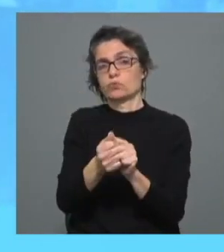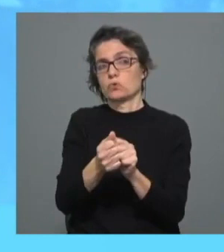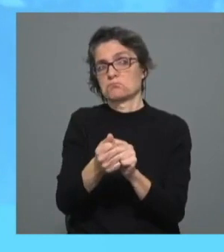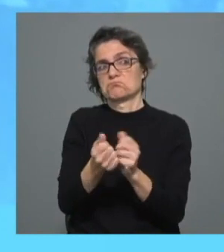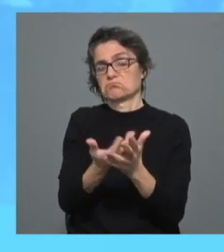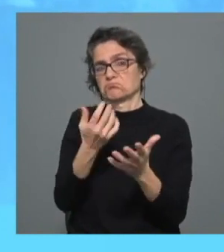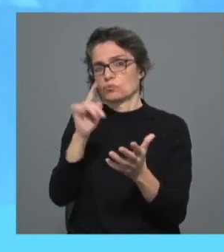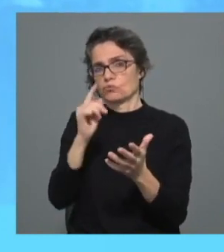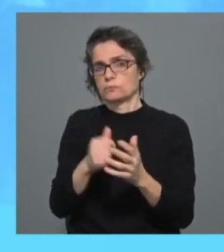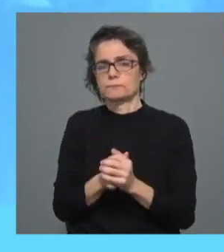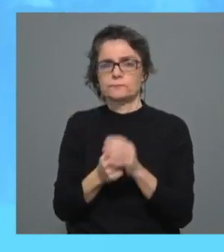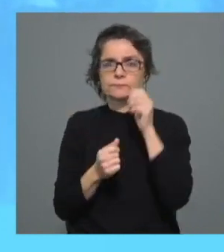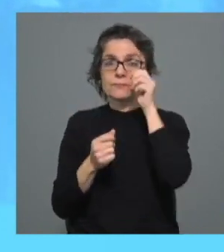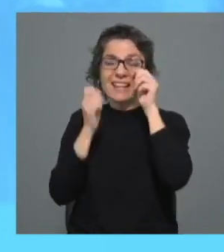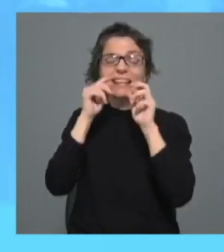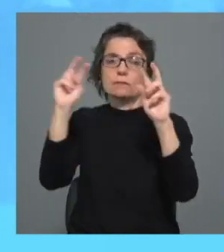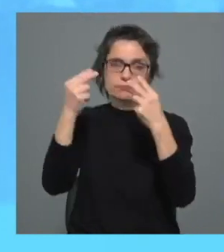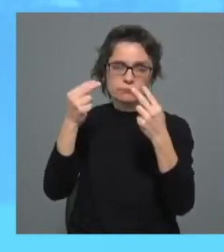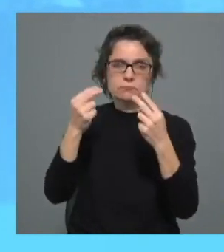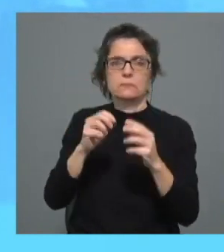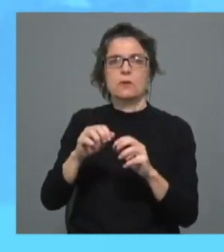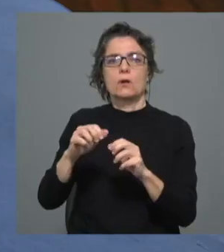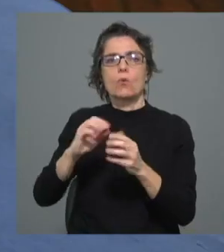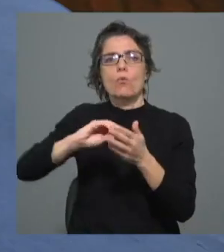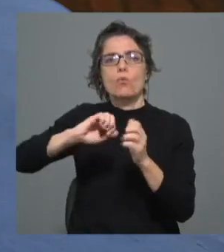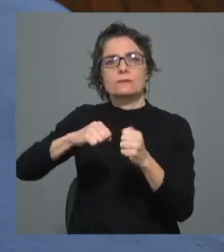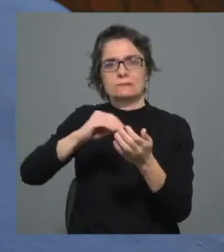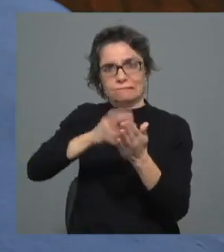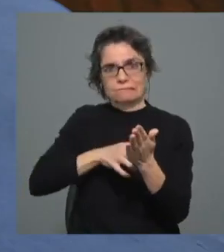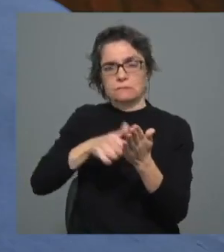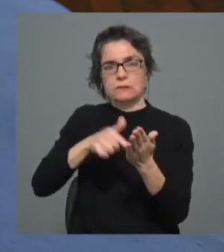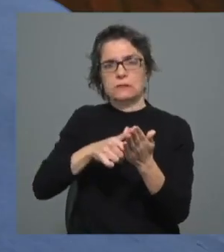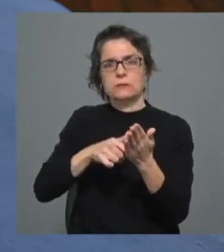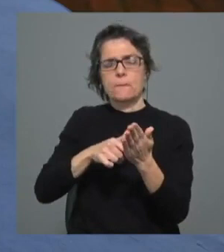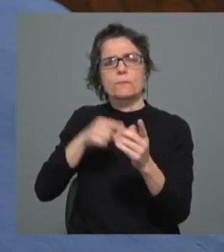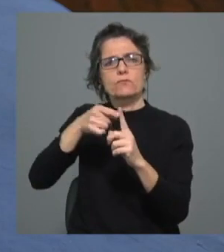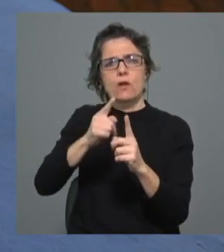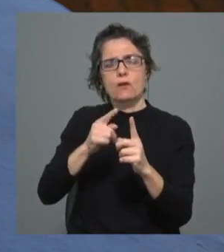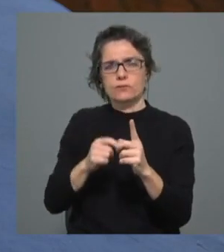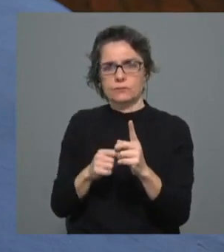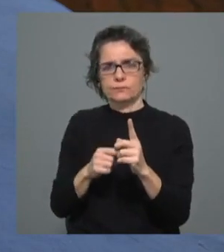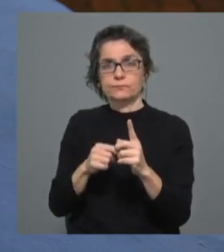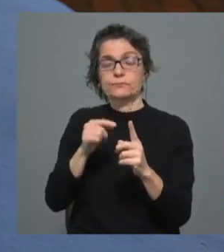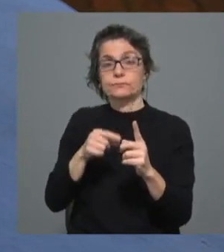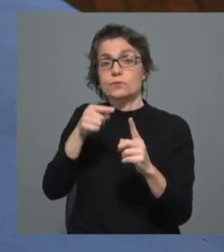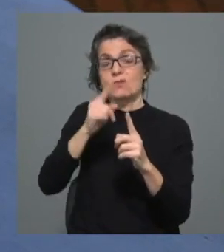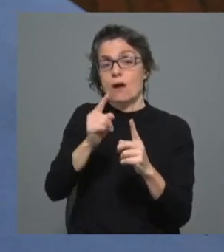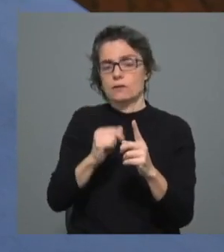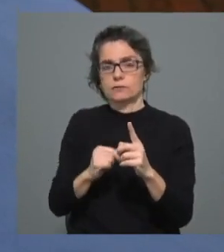marcante. Agora, para quem nos está a ver ouvir, esse tratado, de alguma forma, punha... Este tratado pretendia limitar o